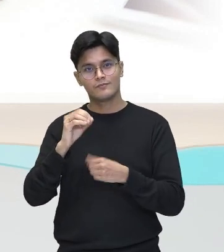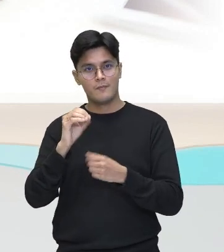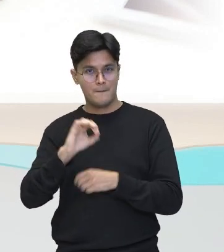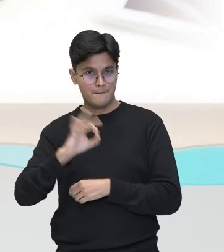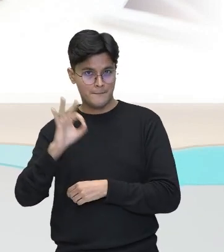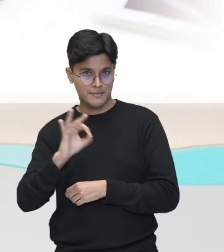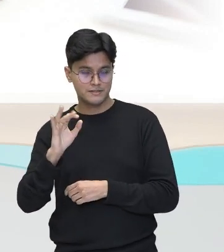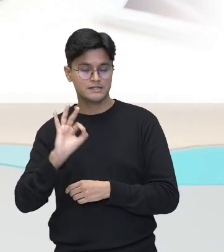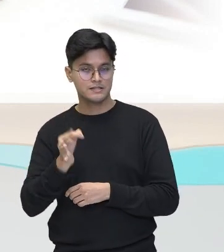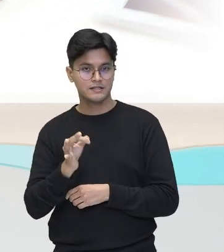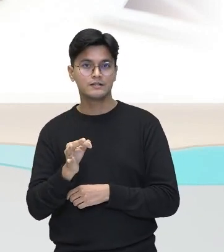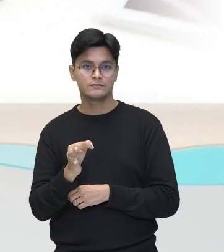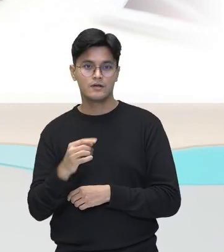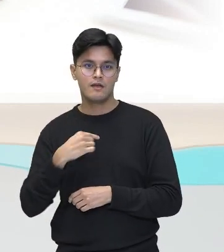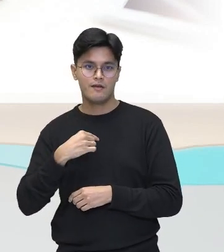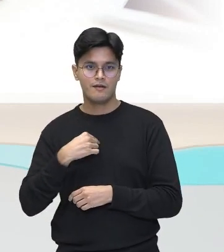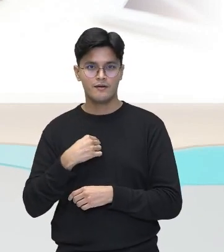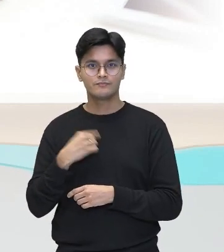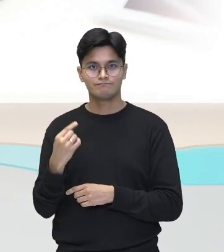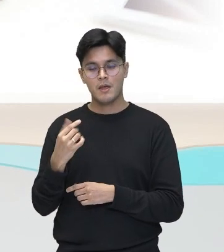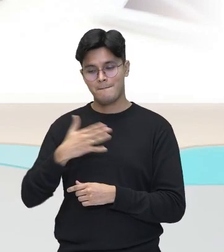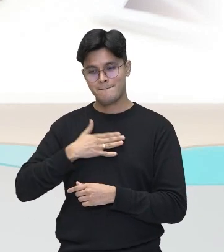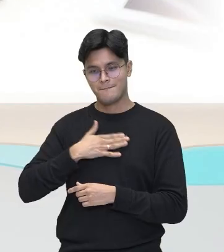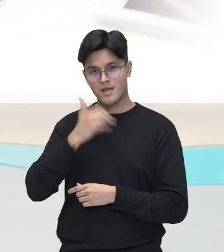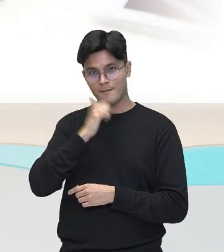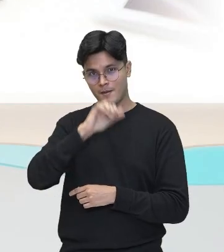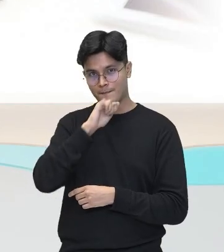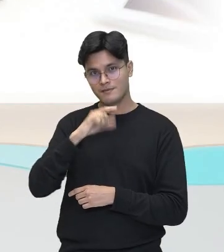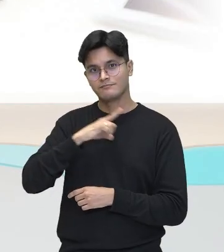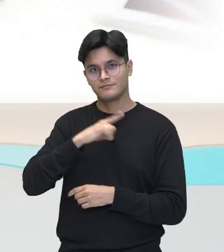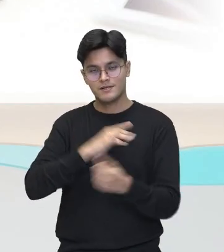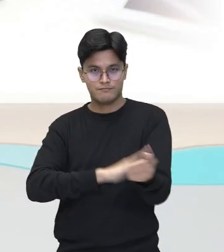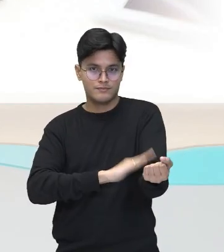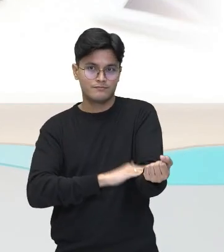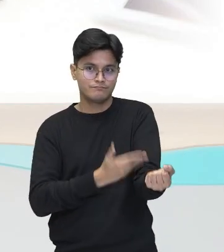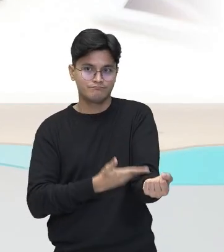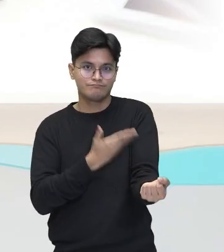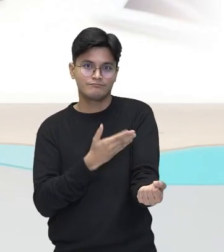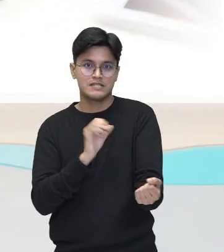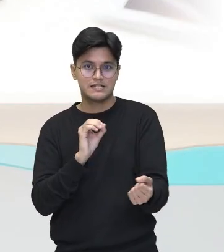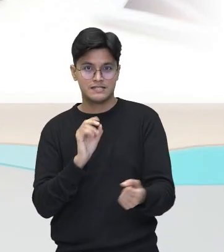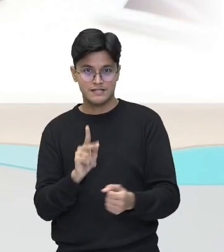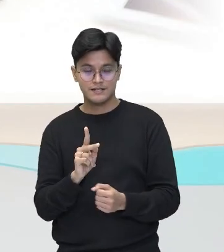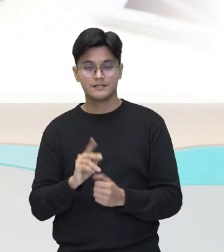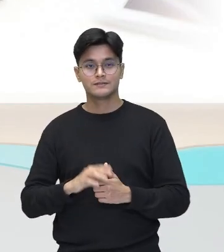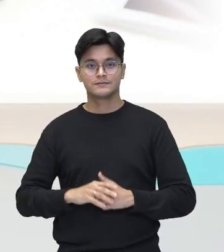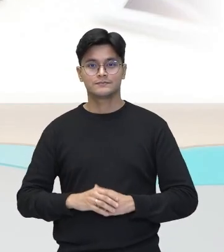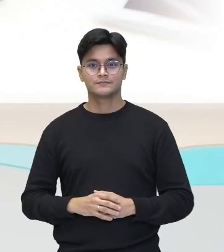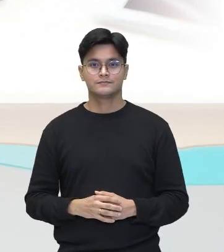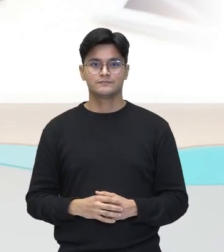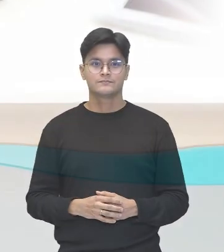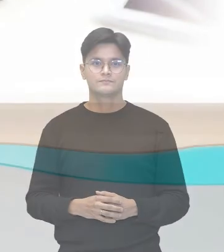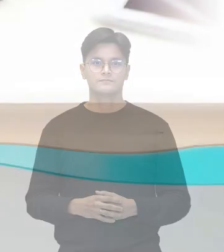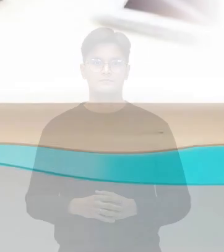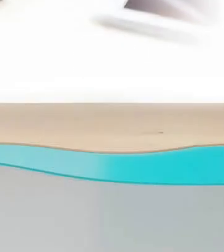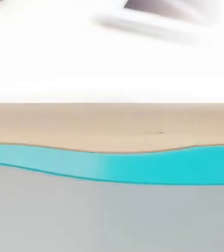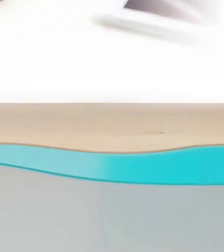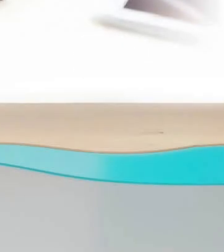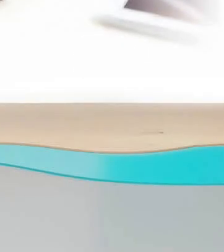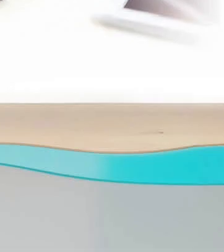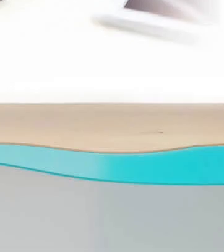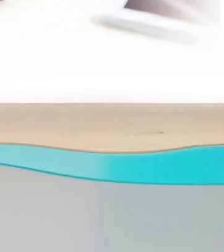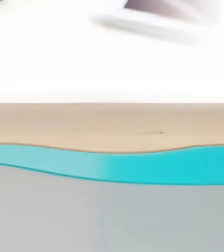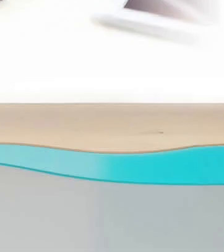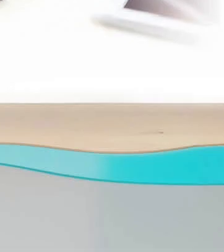da minha mãe. E a dela também é emocional, né? Mas está viva até hoje, graças a Deus, e toma seu remedinho todos os dias, assim como eu,